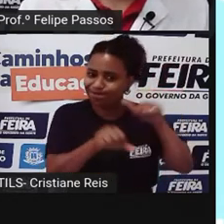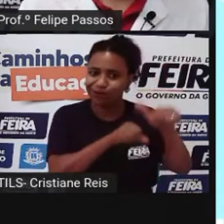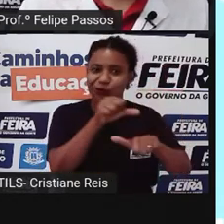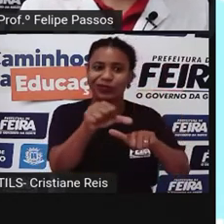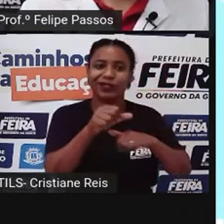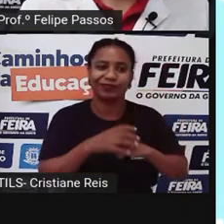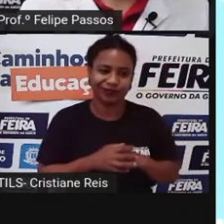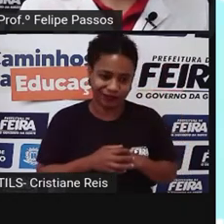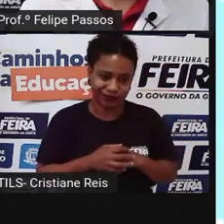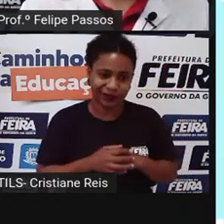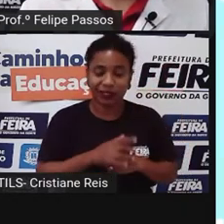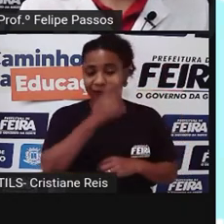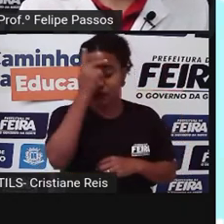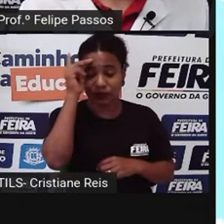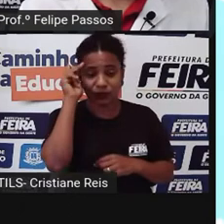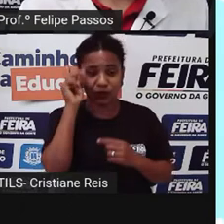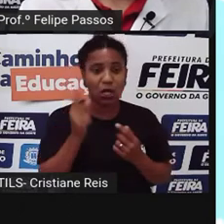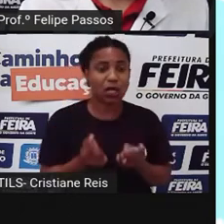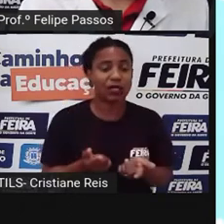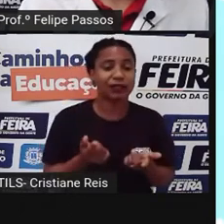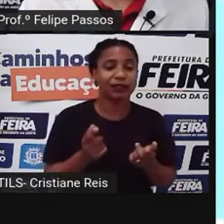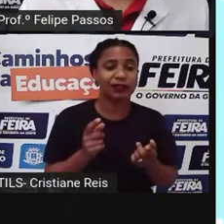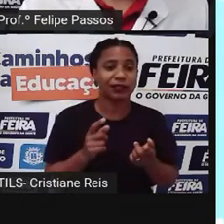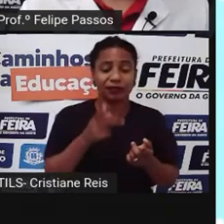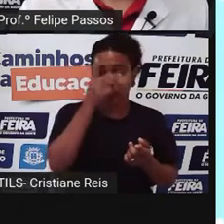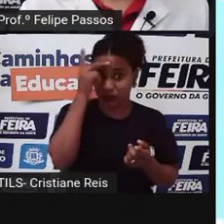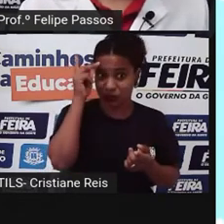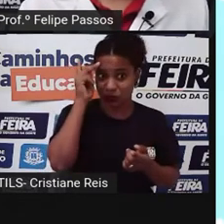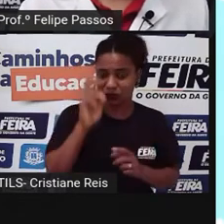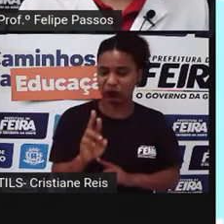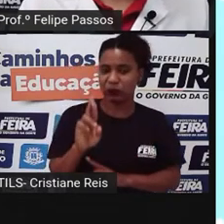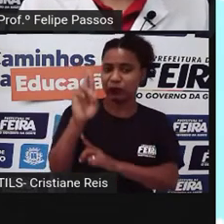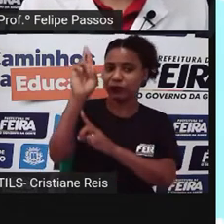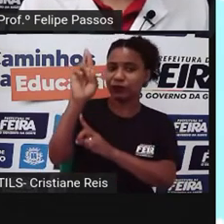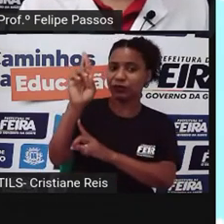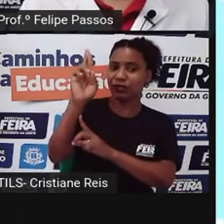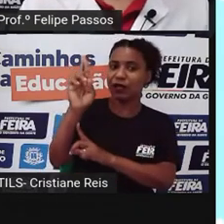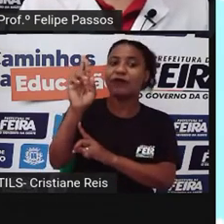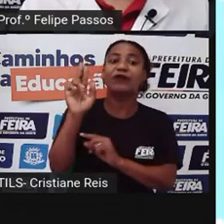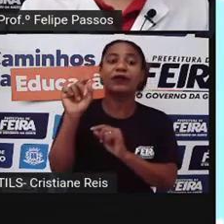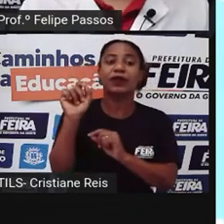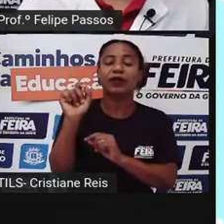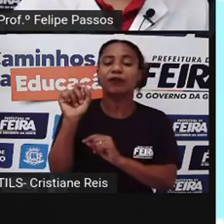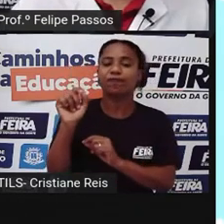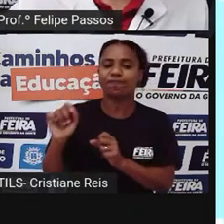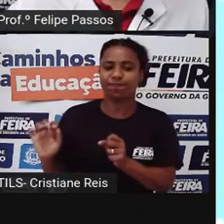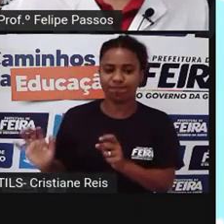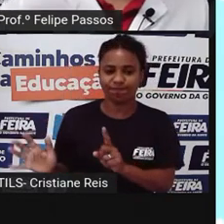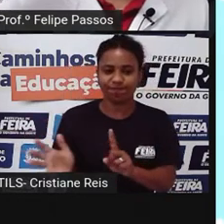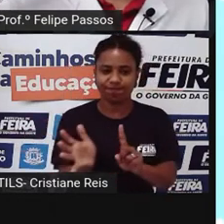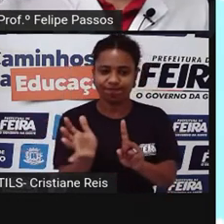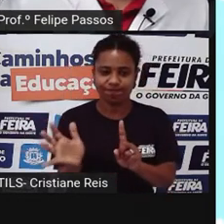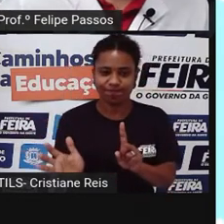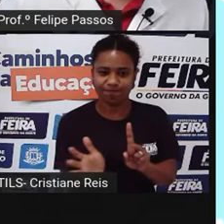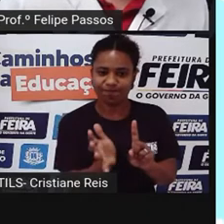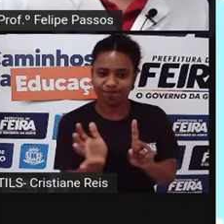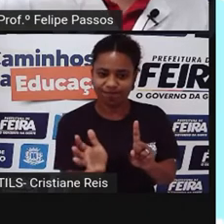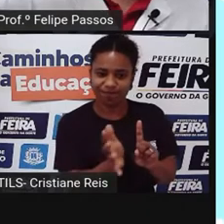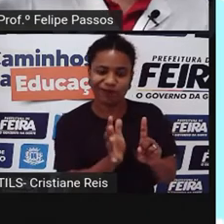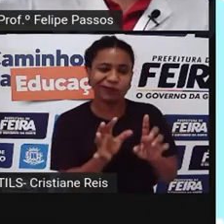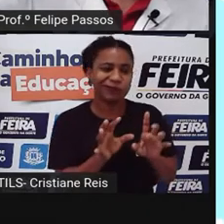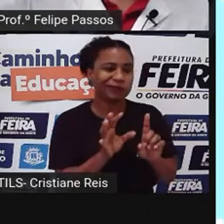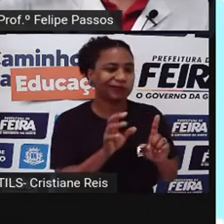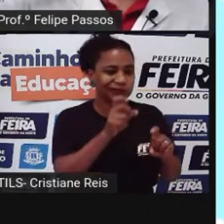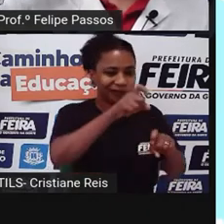ganha dinheiro com isso, gente. Os aliciadores, né, eles ganham dinheiro. Eles já deixam tudo combinado para o cara que vem